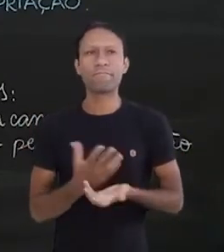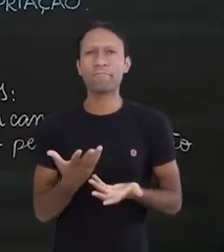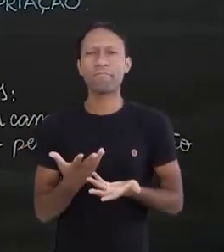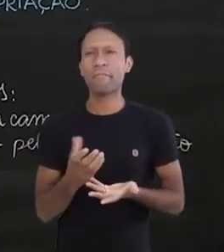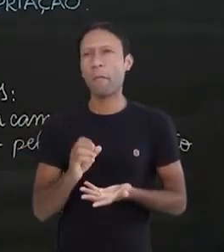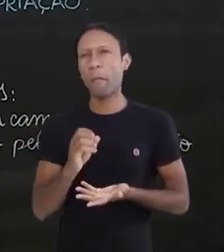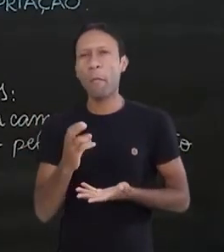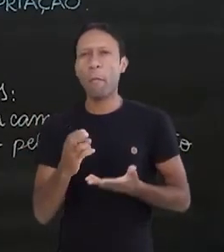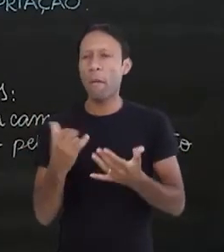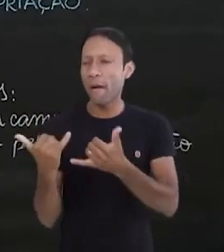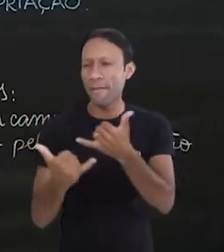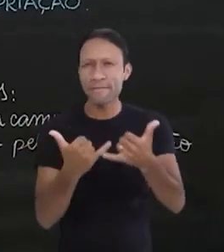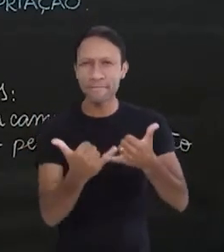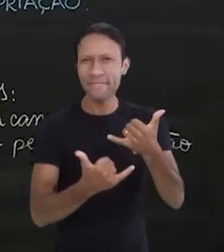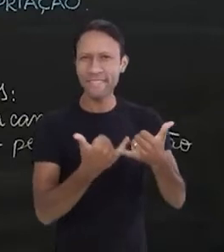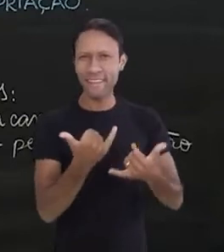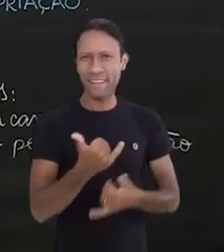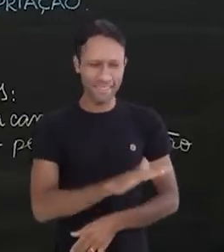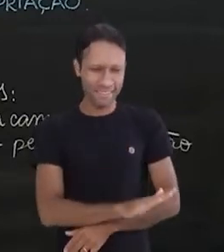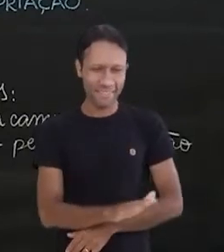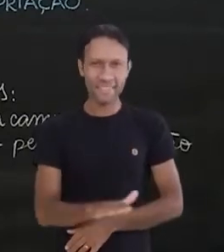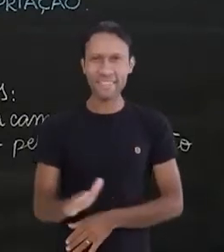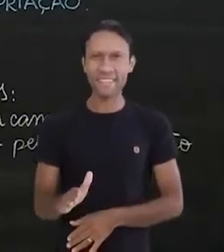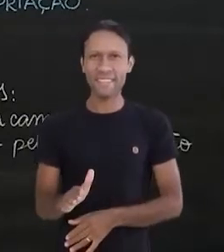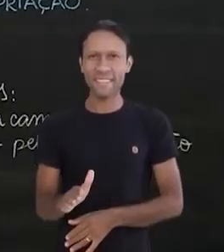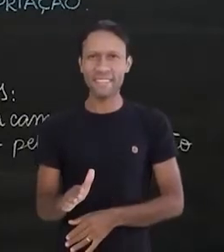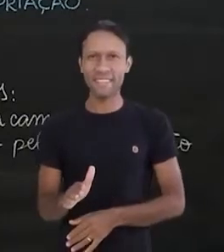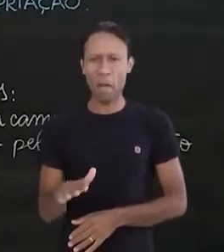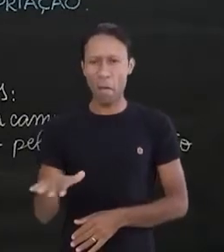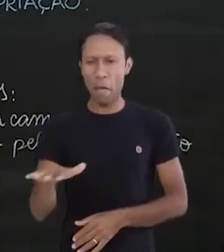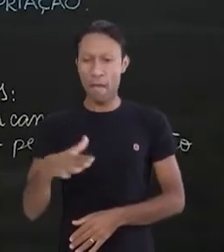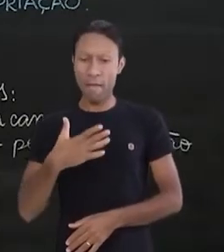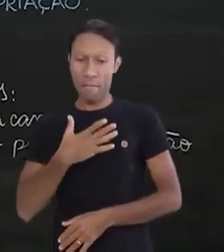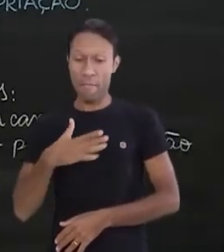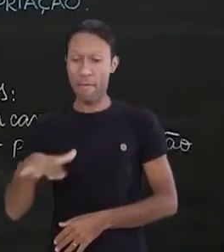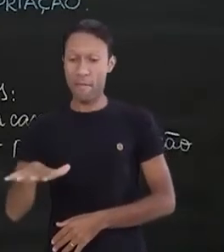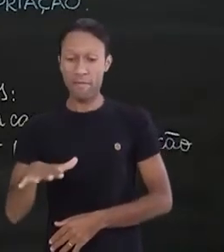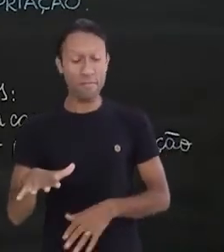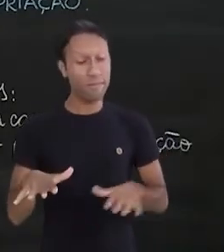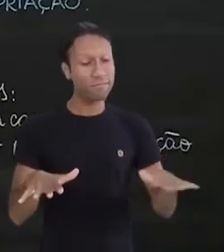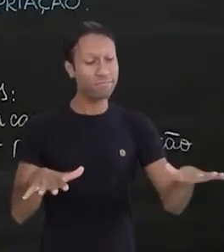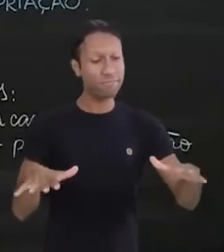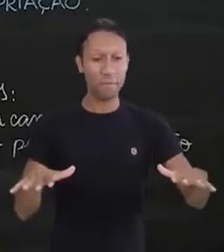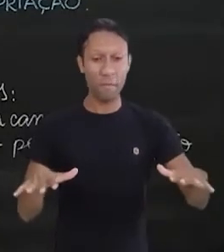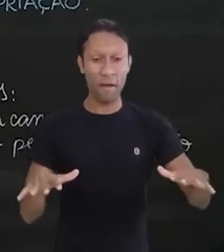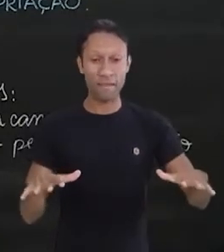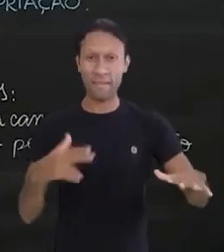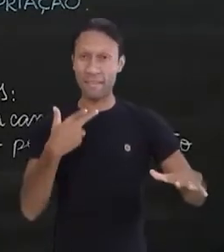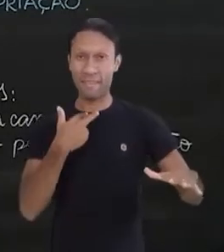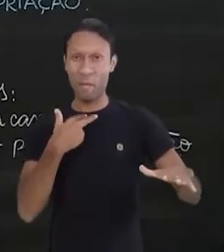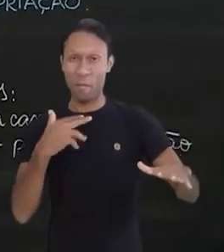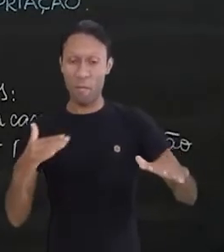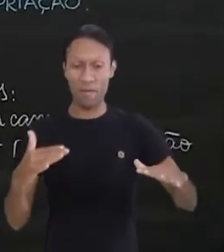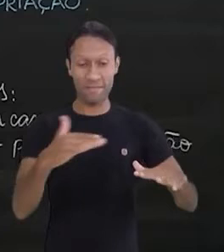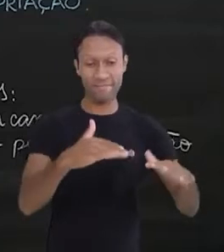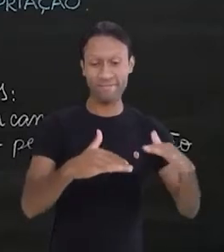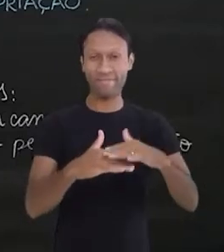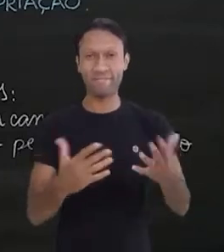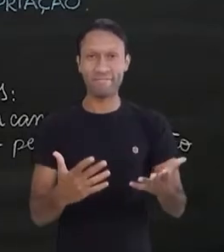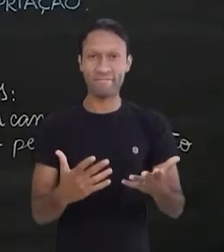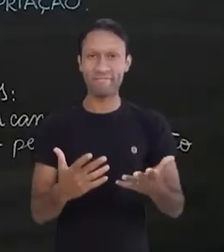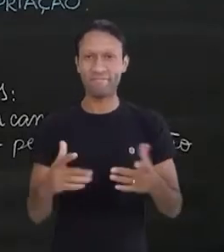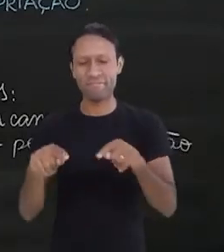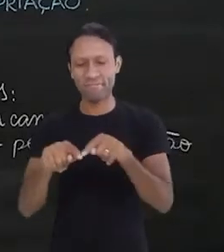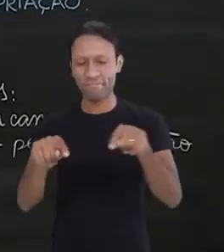determinada brincadeira de criança, onde um pode tomar o espaço do outro. Isso é apropriação, isso é território. Vamos pensar o time